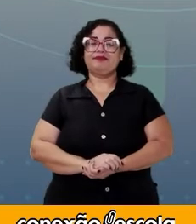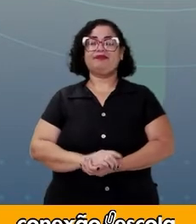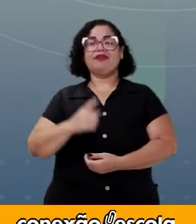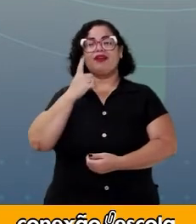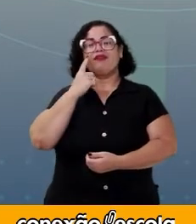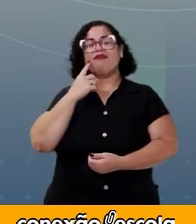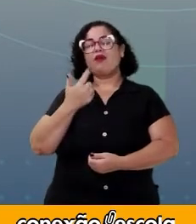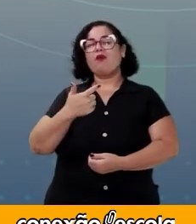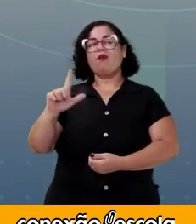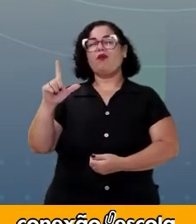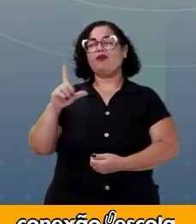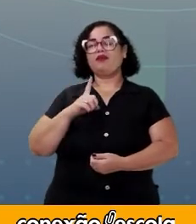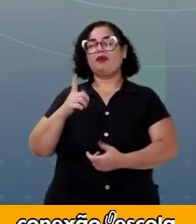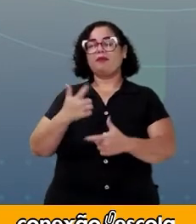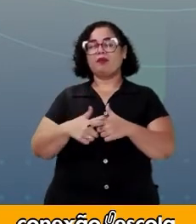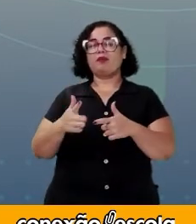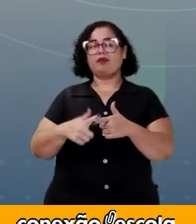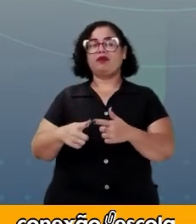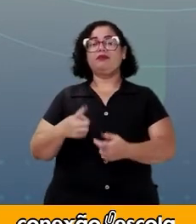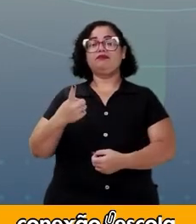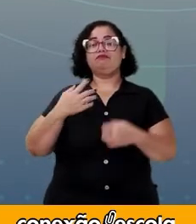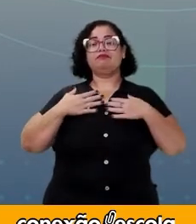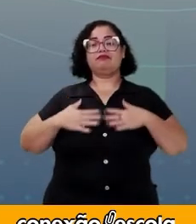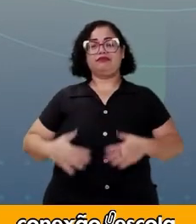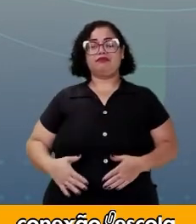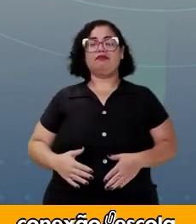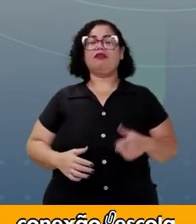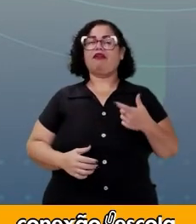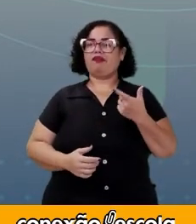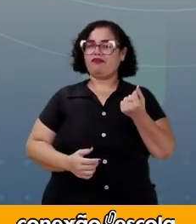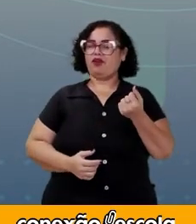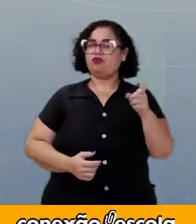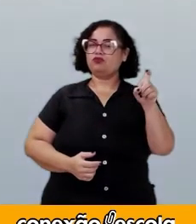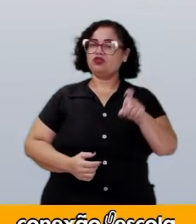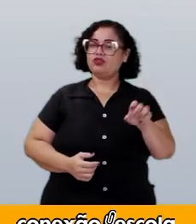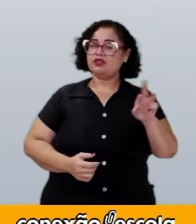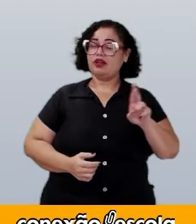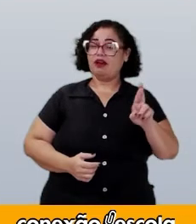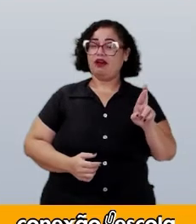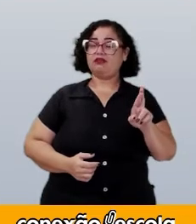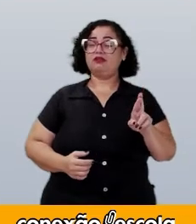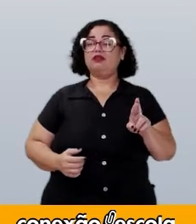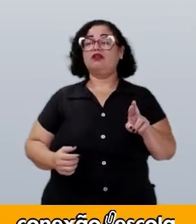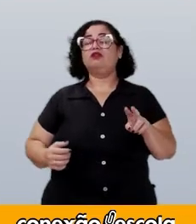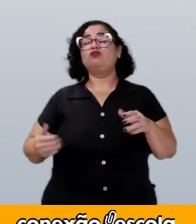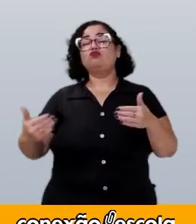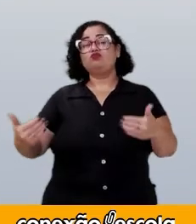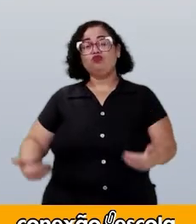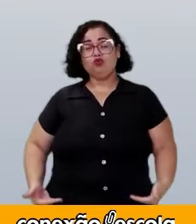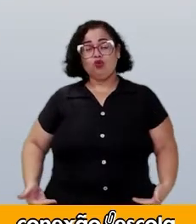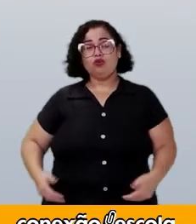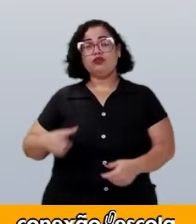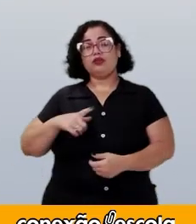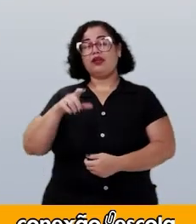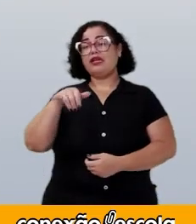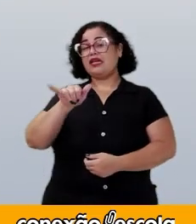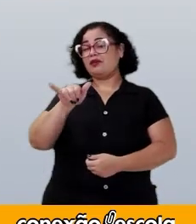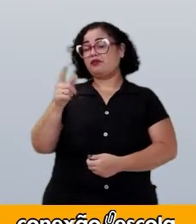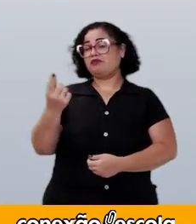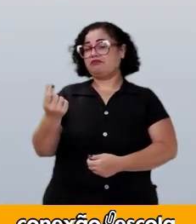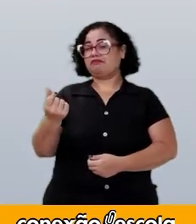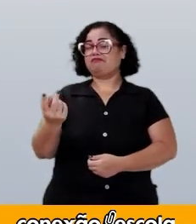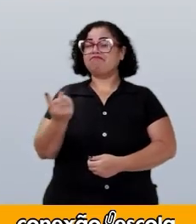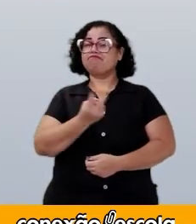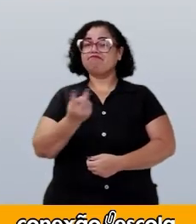Vamos ver uma outra situação. Uma blusa custa X reais e um short custa Y reais. O